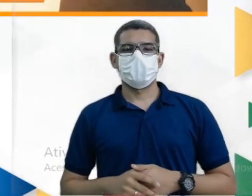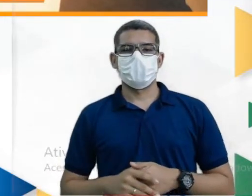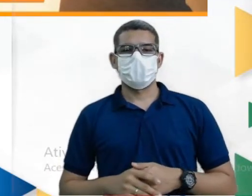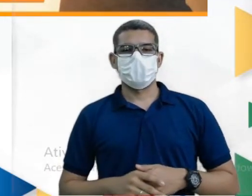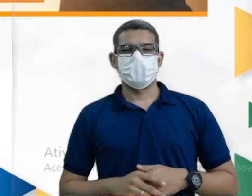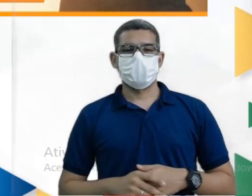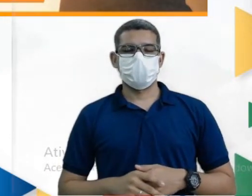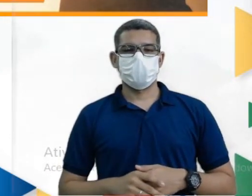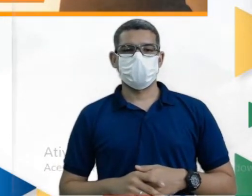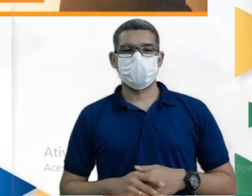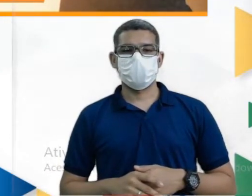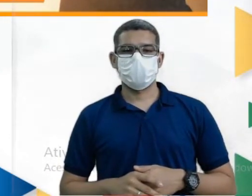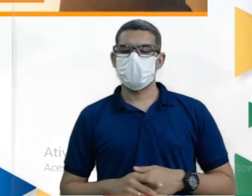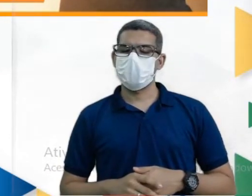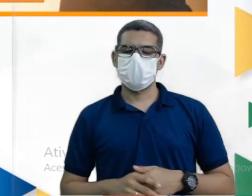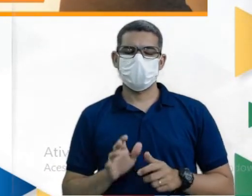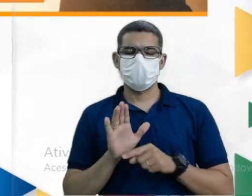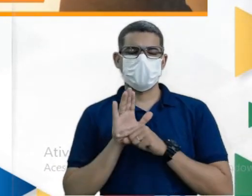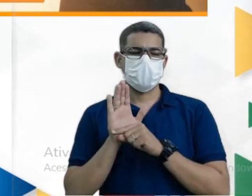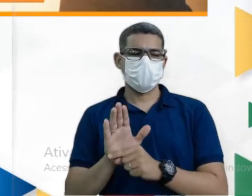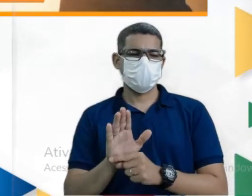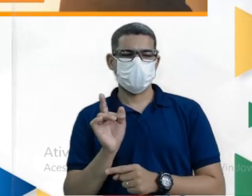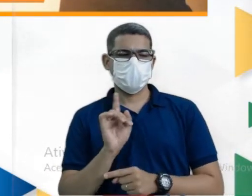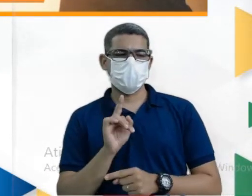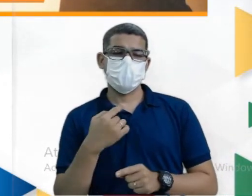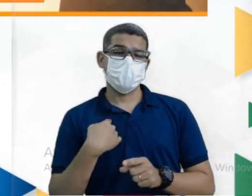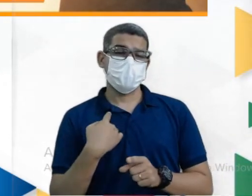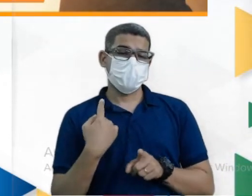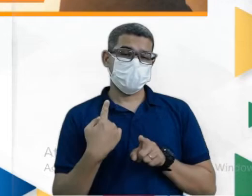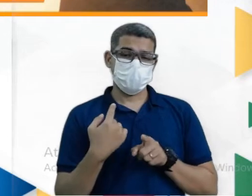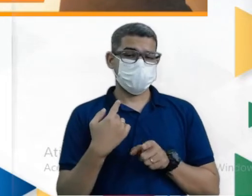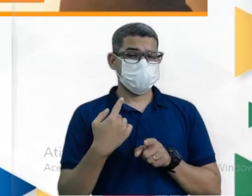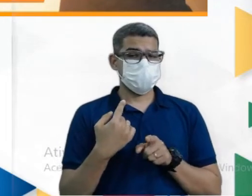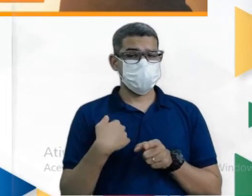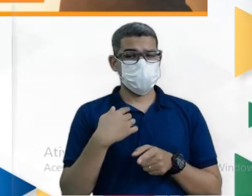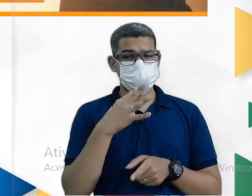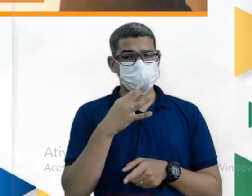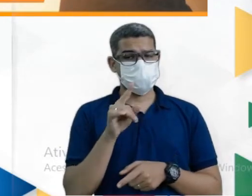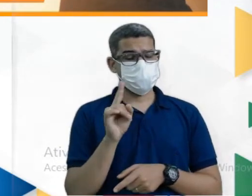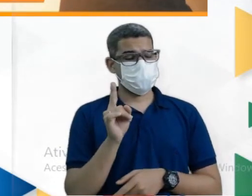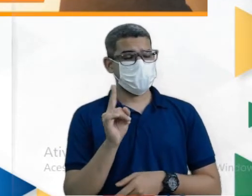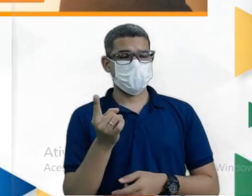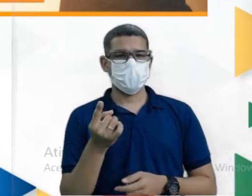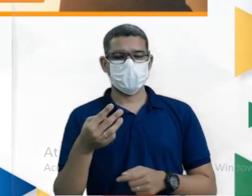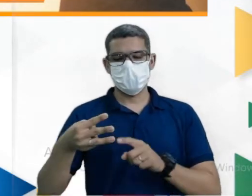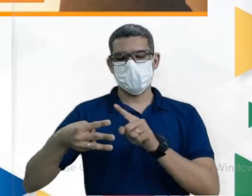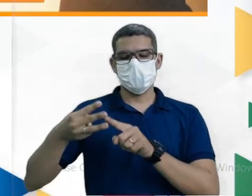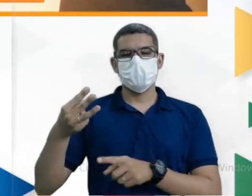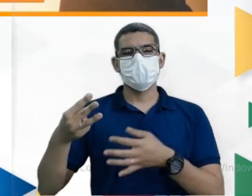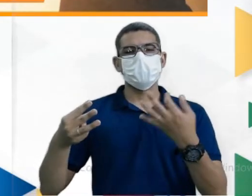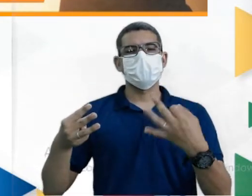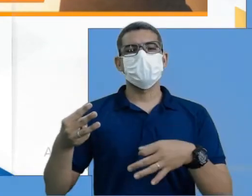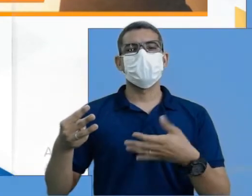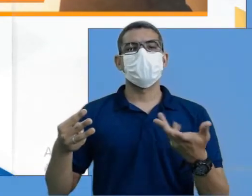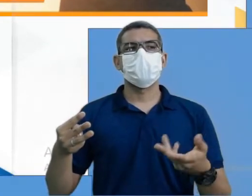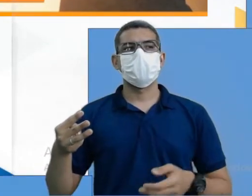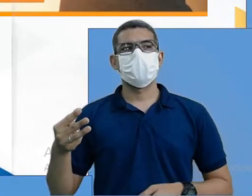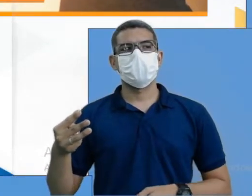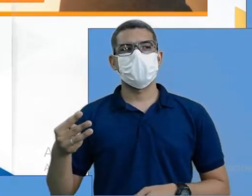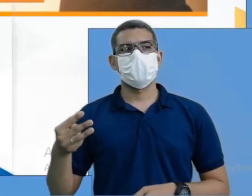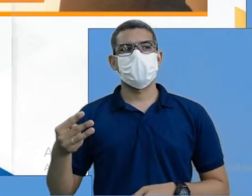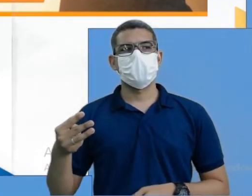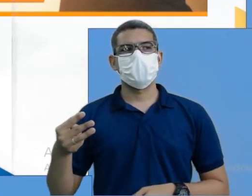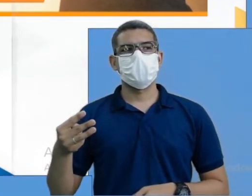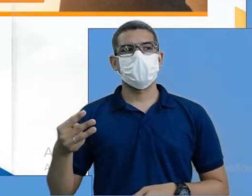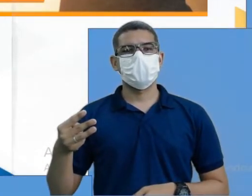know them. Não ajudar porque você não os conhece. O que seria o mais correto aí dessas 3 questões?